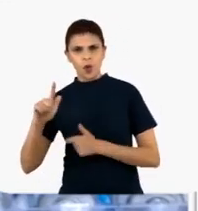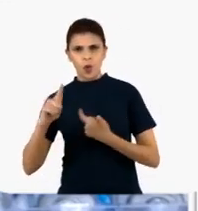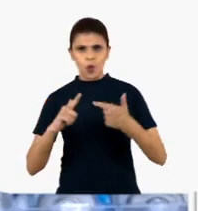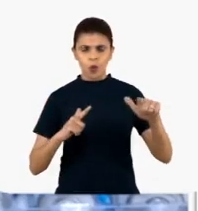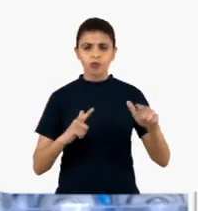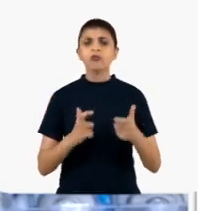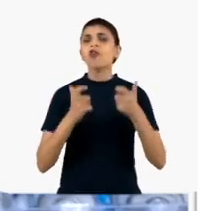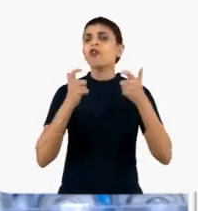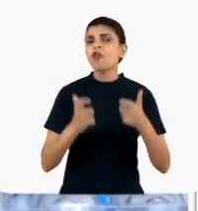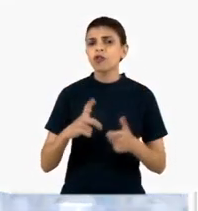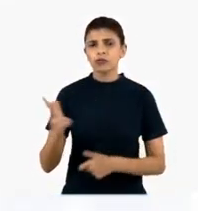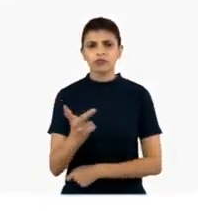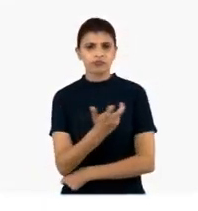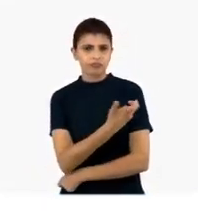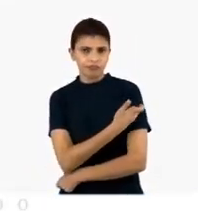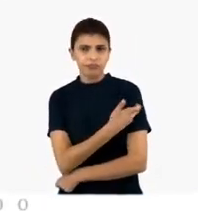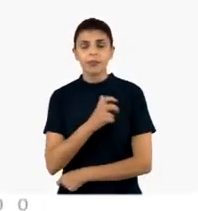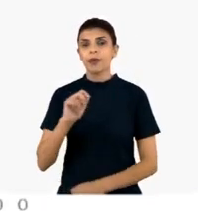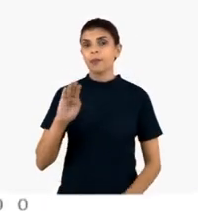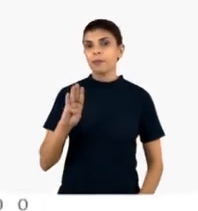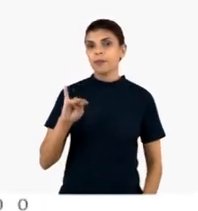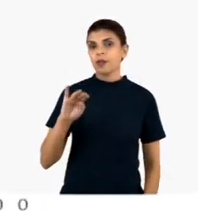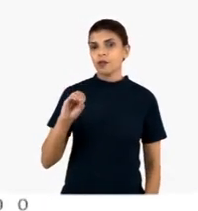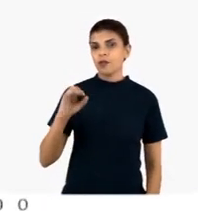Mas de onde vêm os biofármacos?